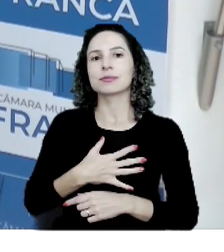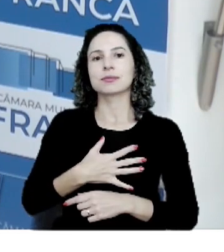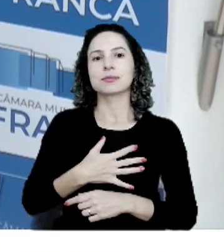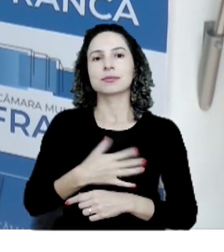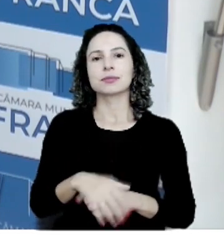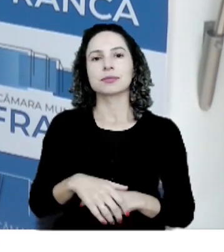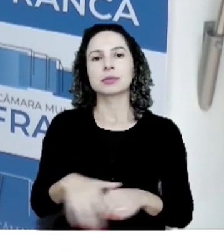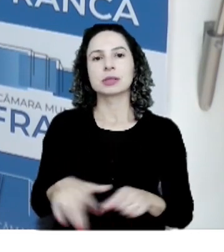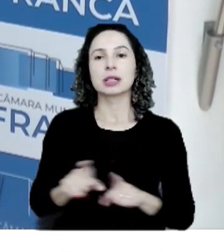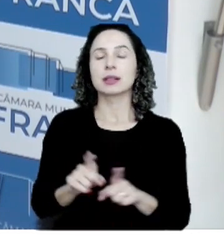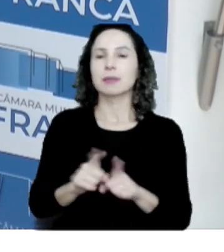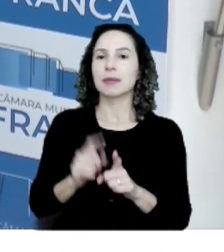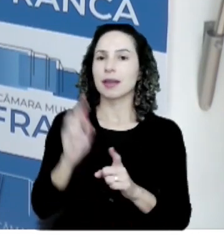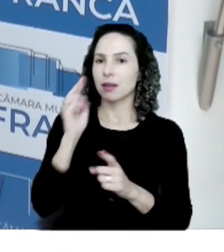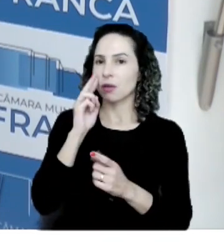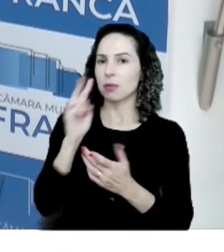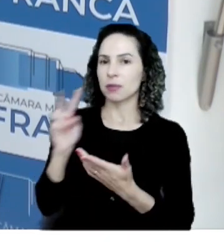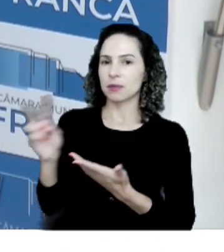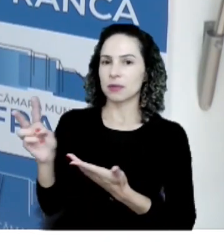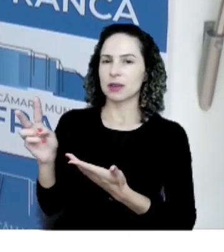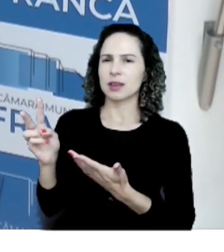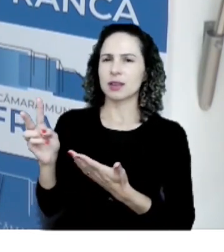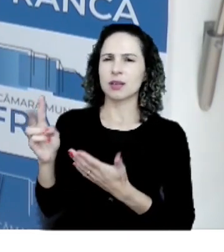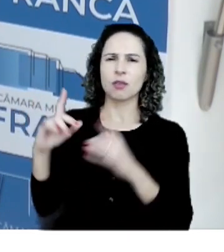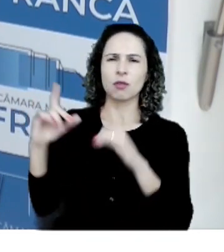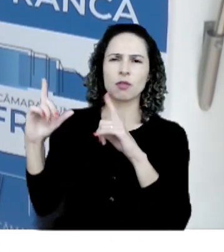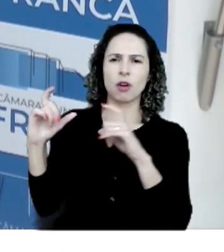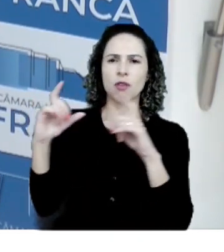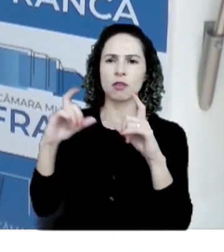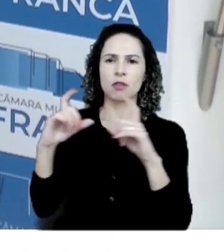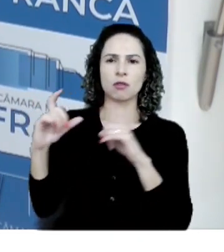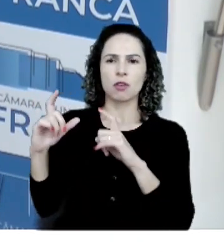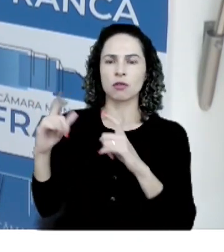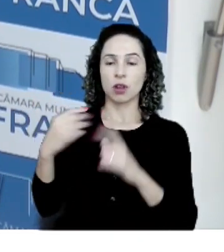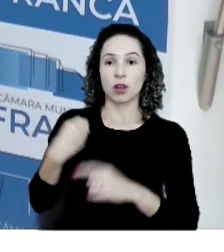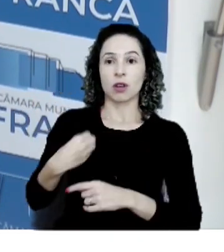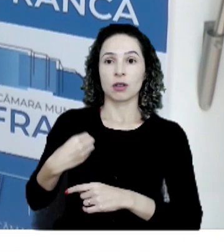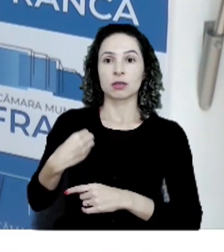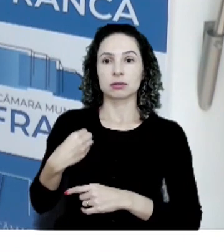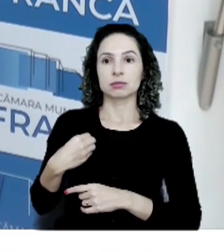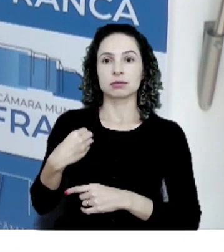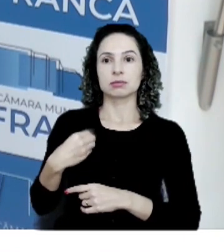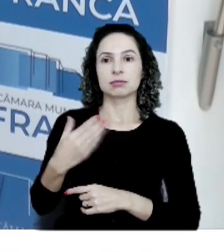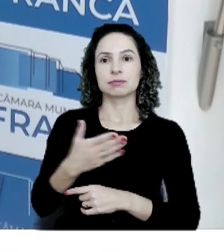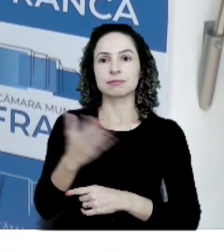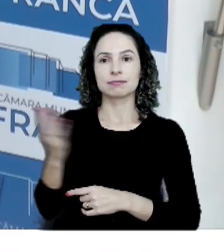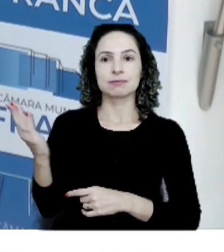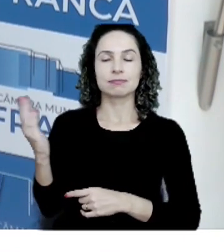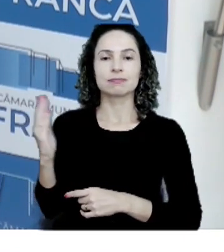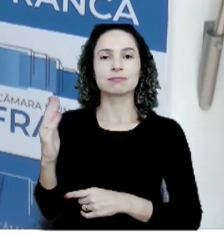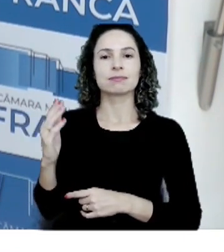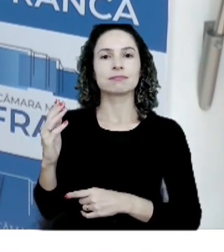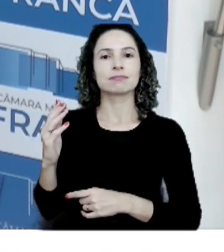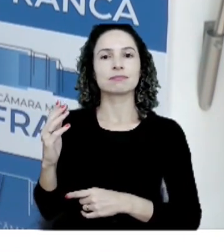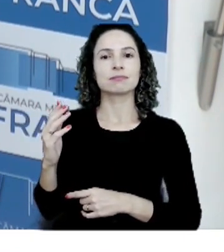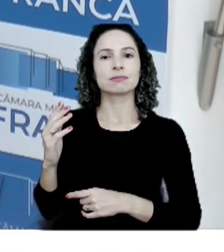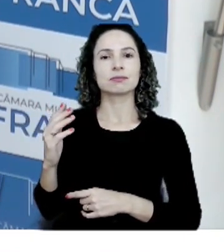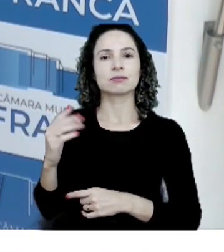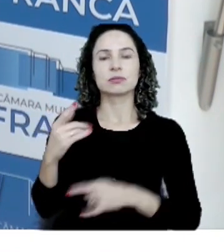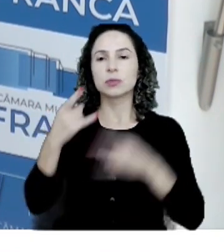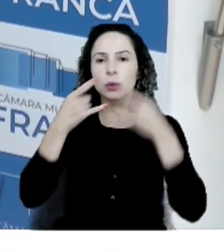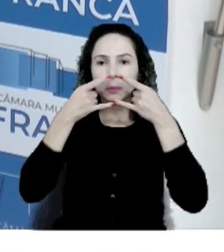como foi visto em inúmeras fotos que nós estávamos, a gente, sem o uso da